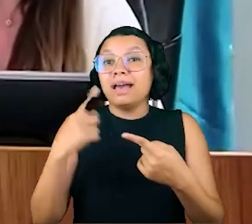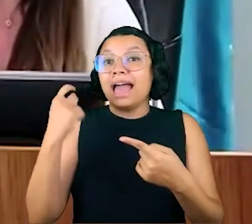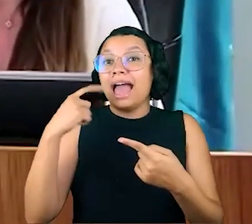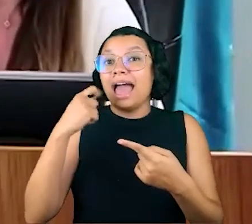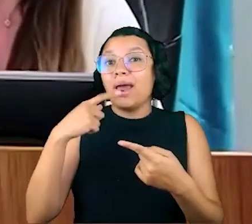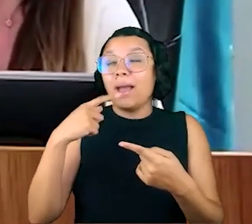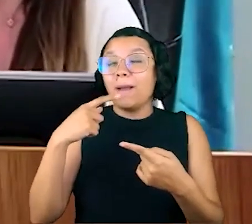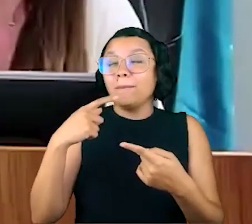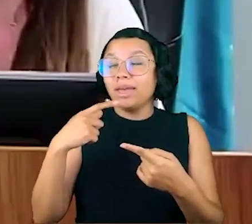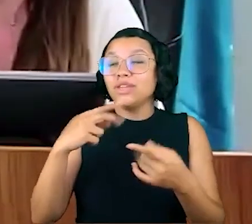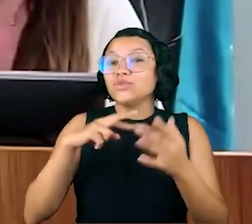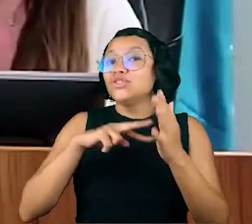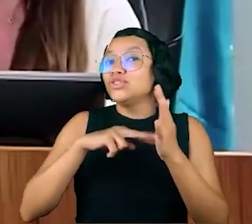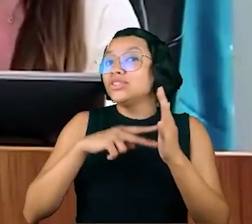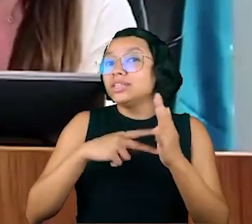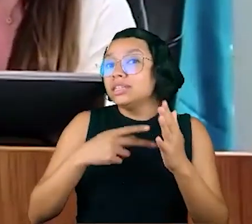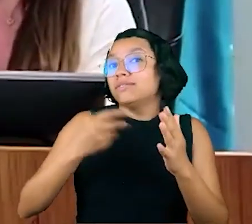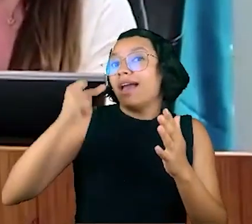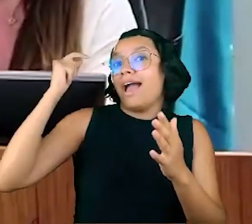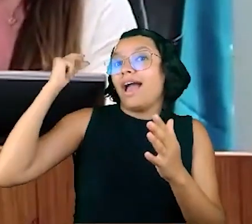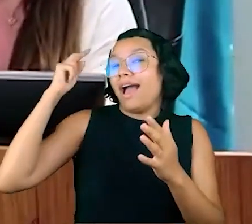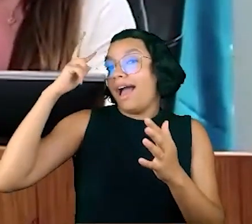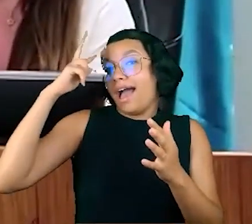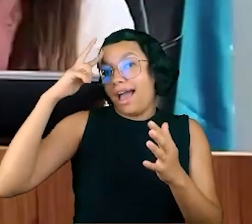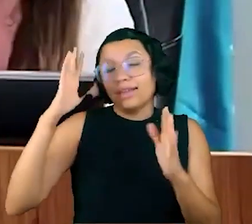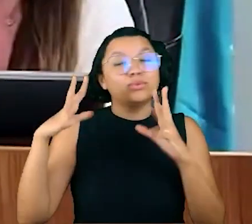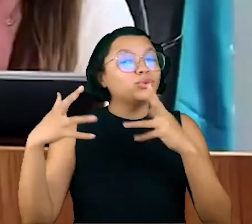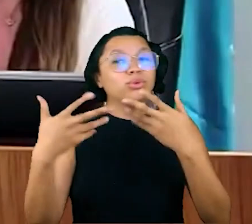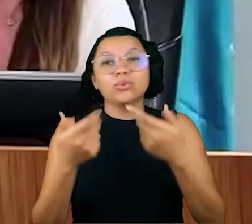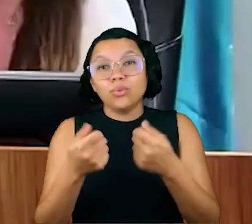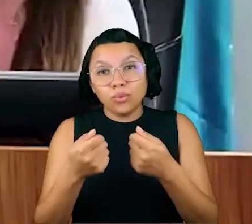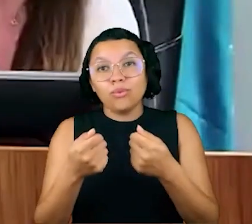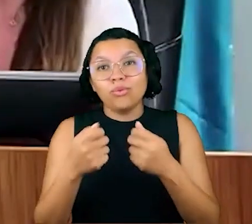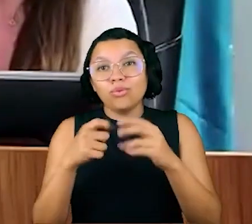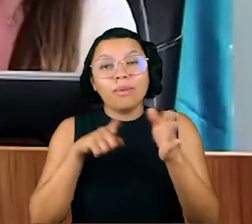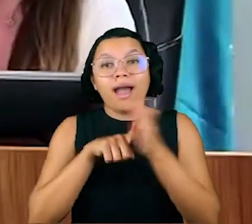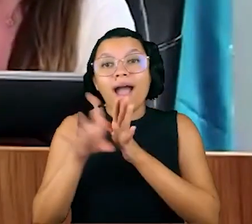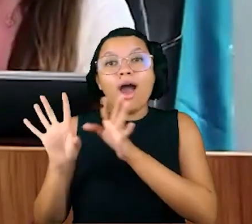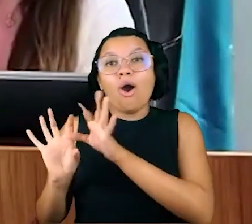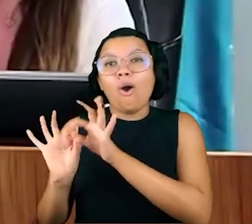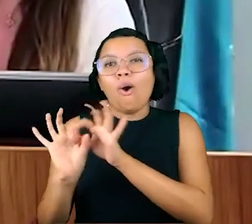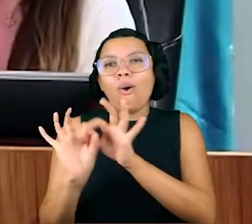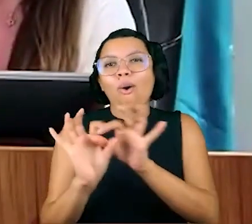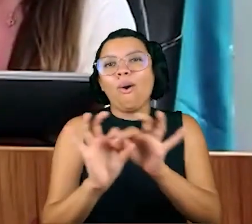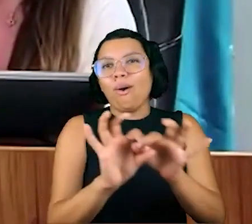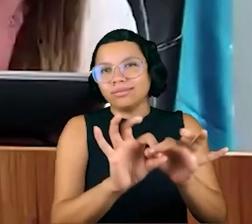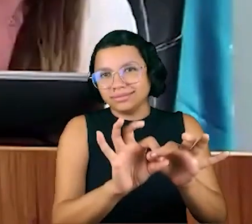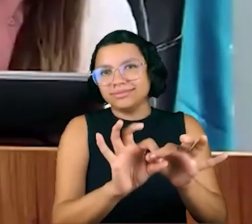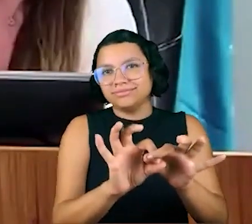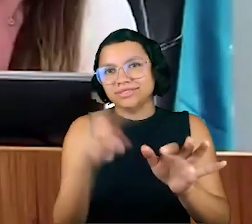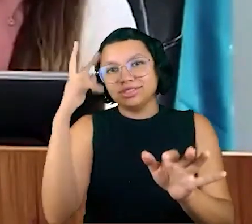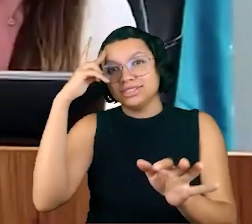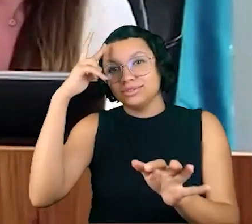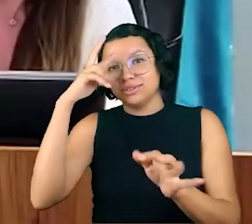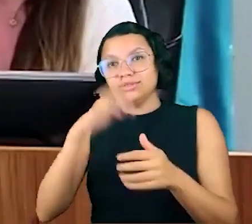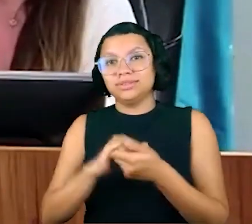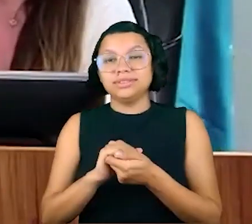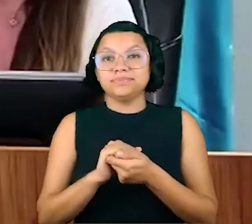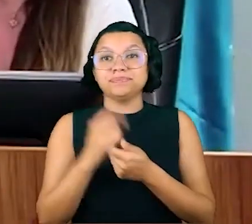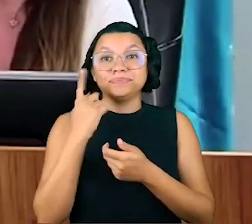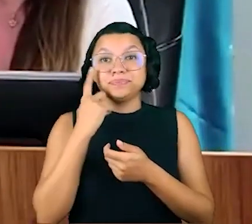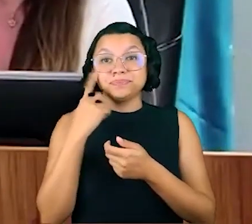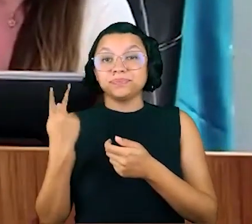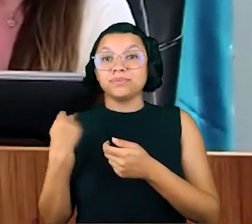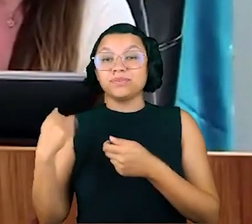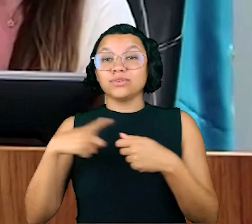remédio que tinha sentido naquele momento histórico. Então, tudo é uma questão de contextualização histórica. Então,